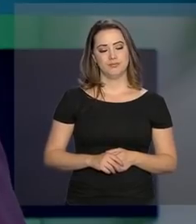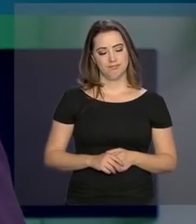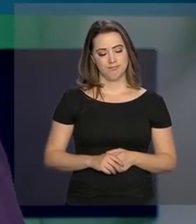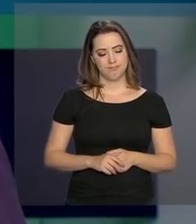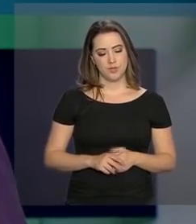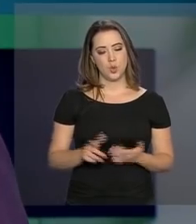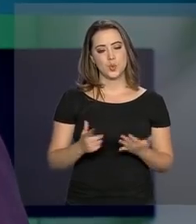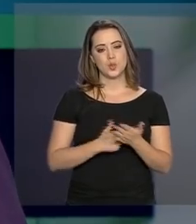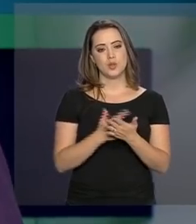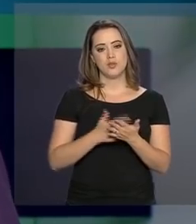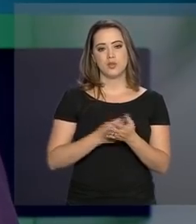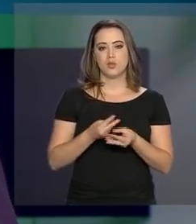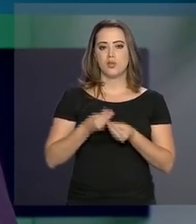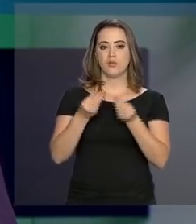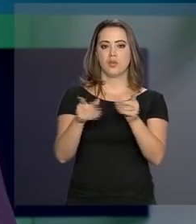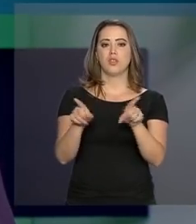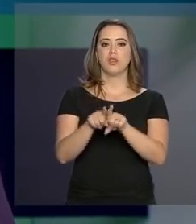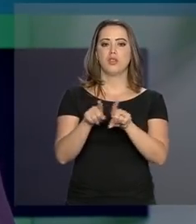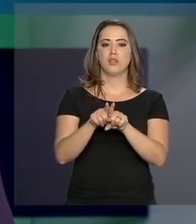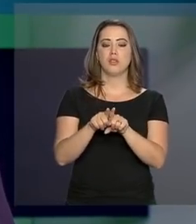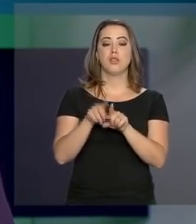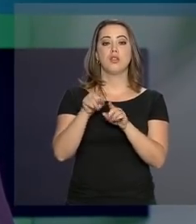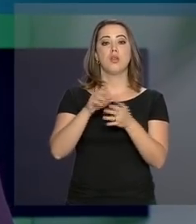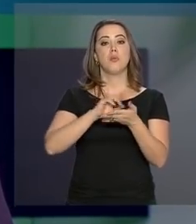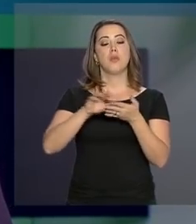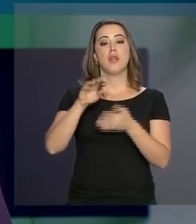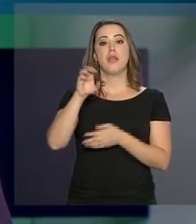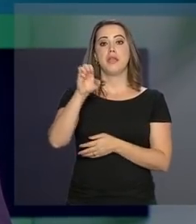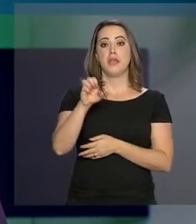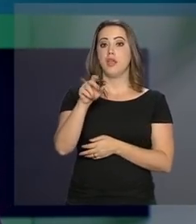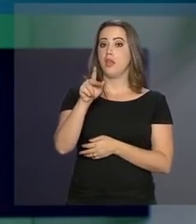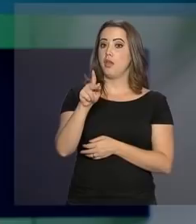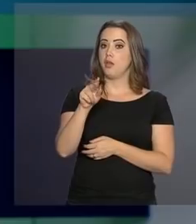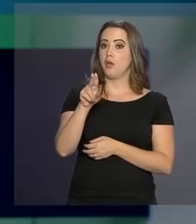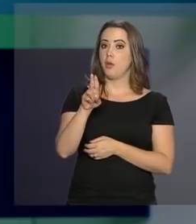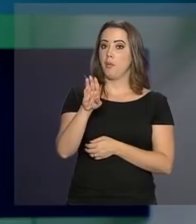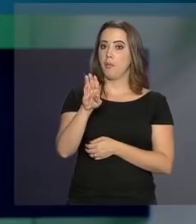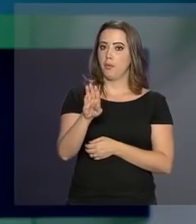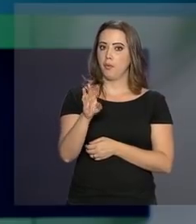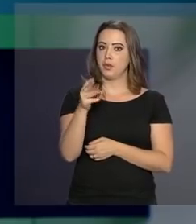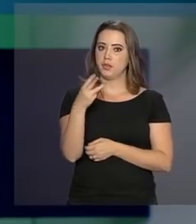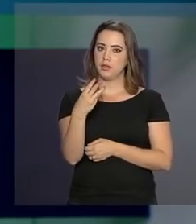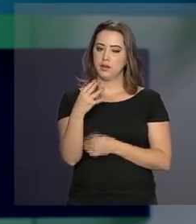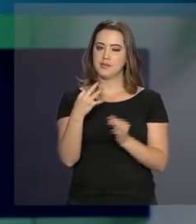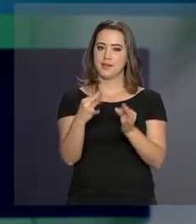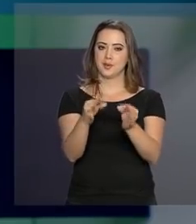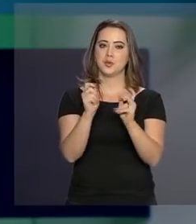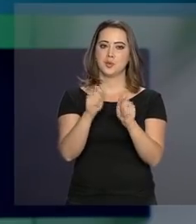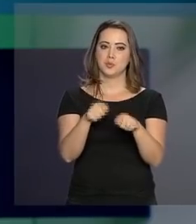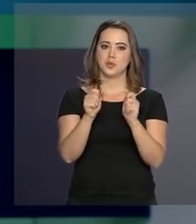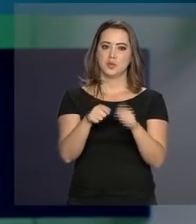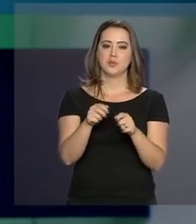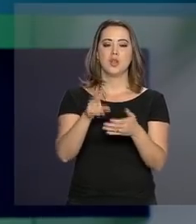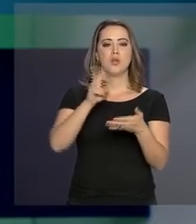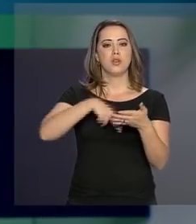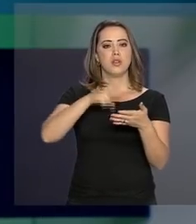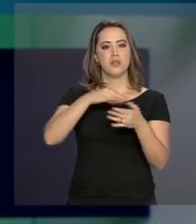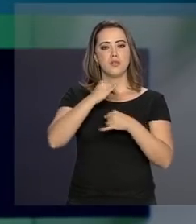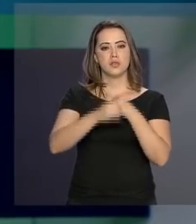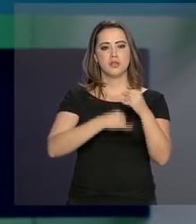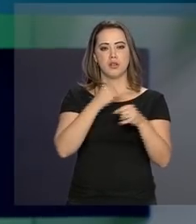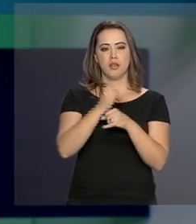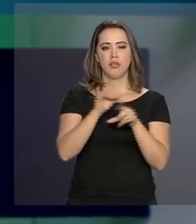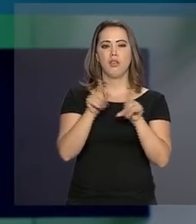O material será distribuído também em formato EPUB 3, tecnologia que permite a produção de livros digitais com a